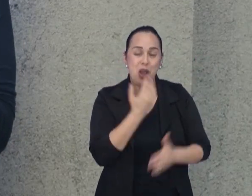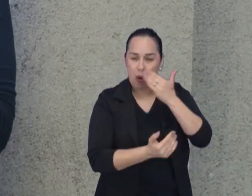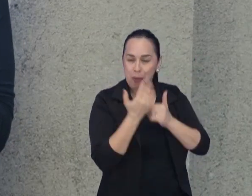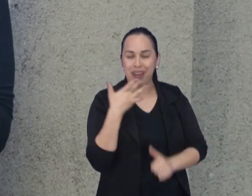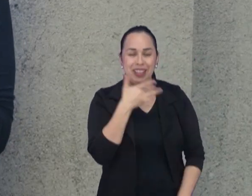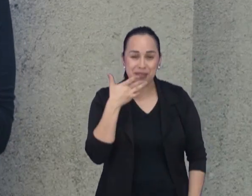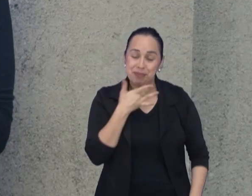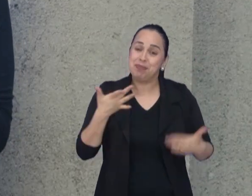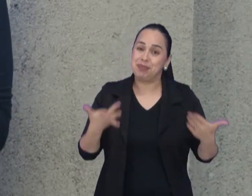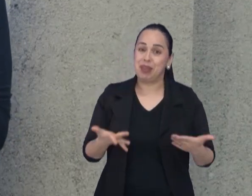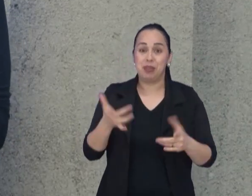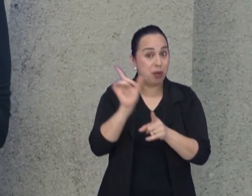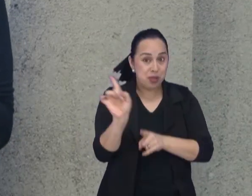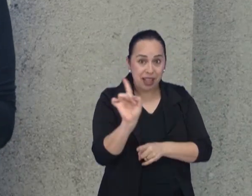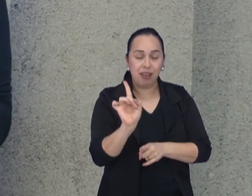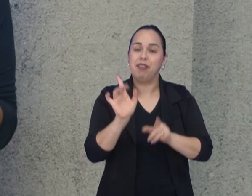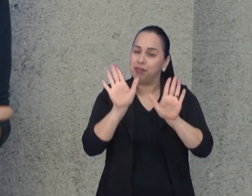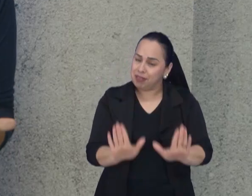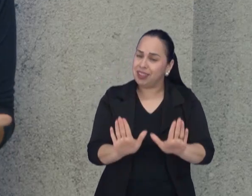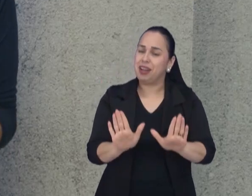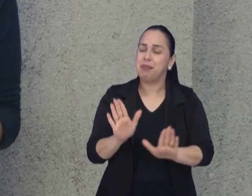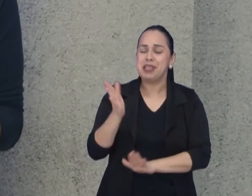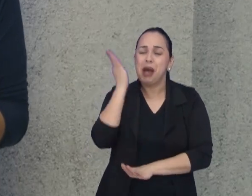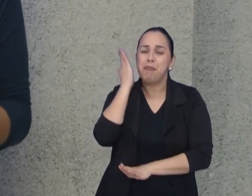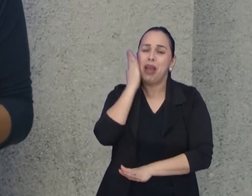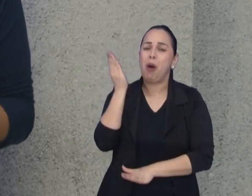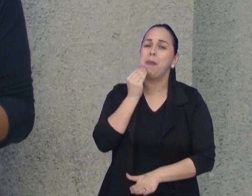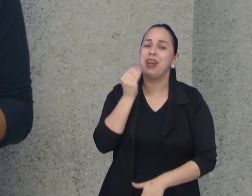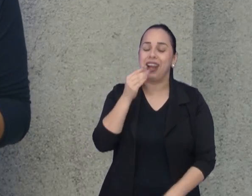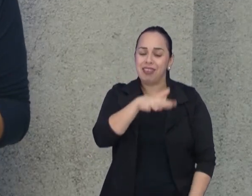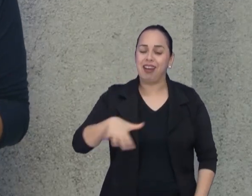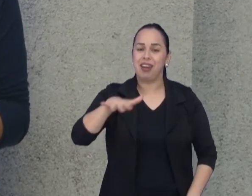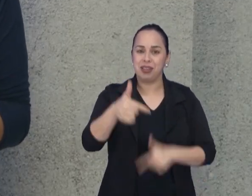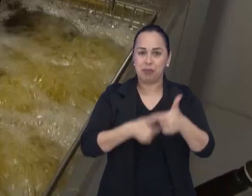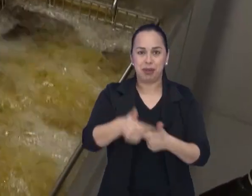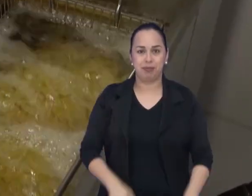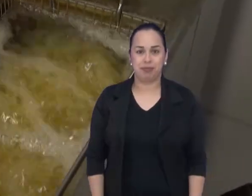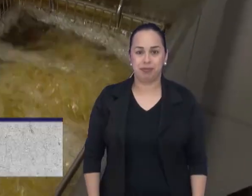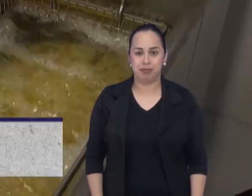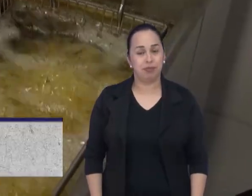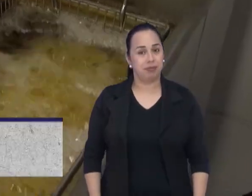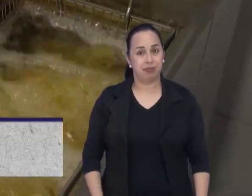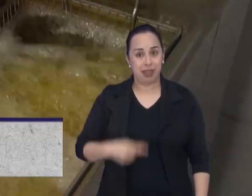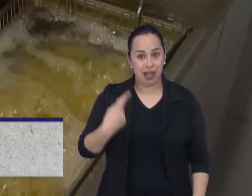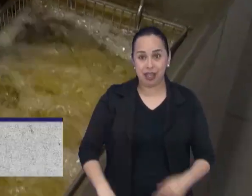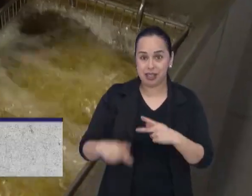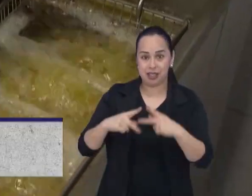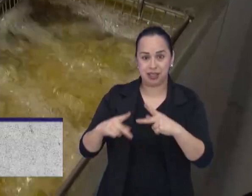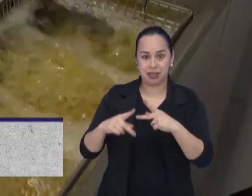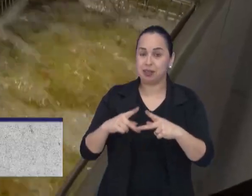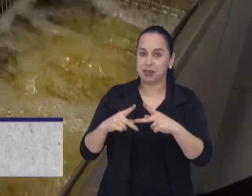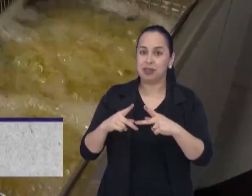mesmo? Então, fique por aí para saber das oportunidades nesse mercado. E aqui na nossa cidade, a